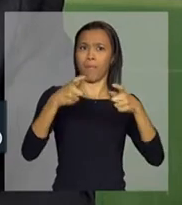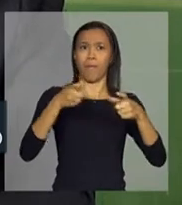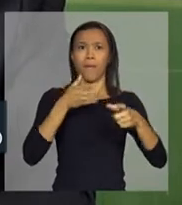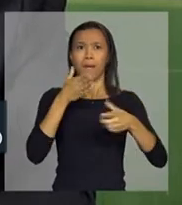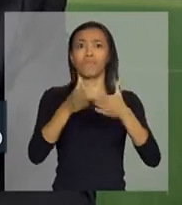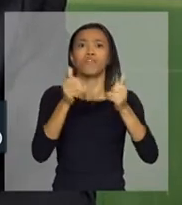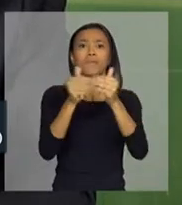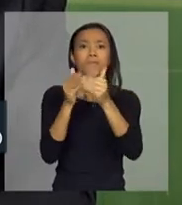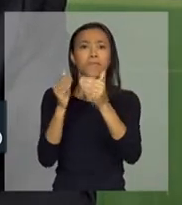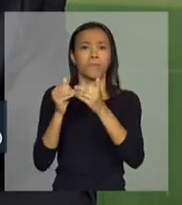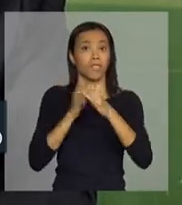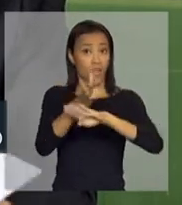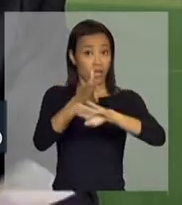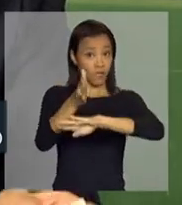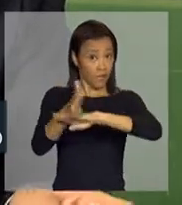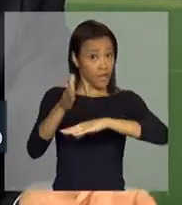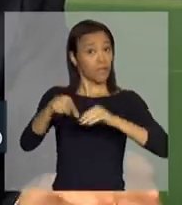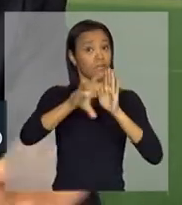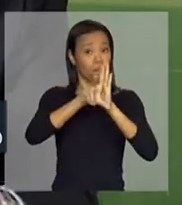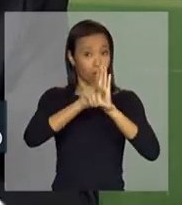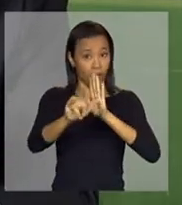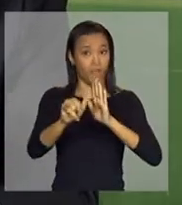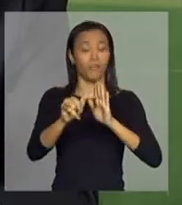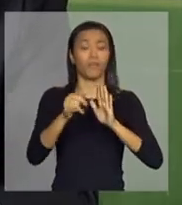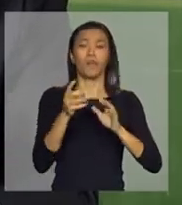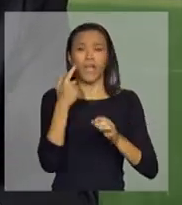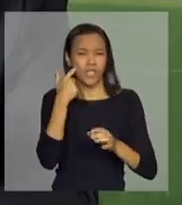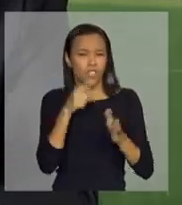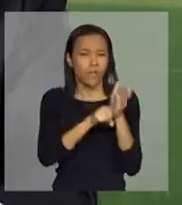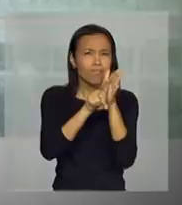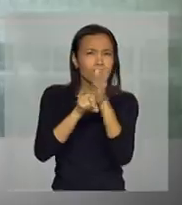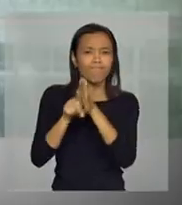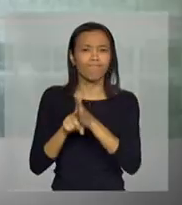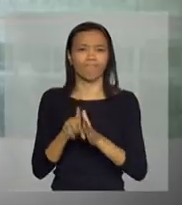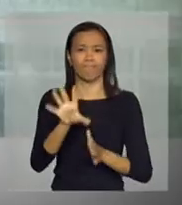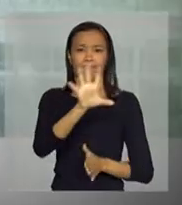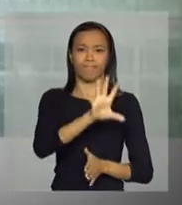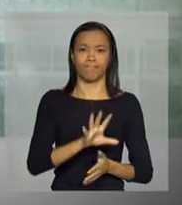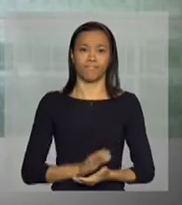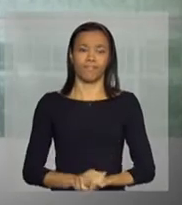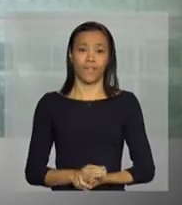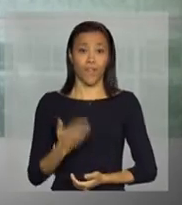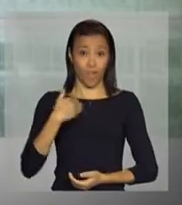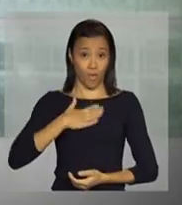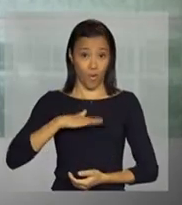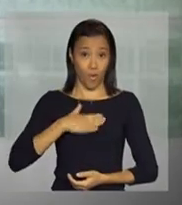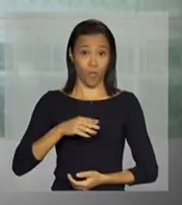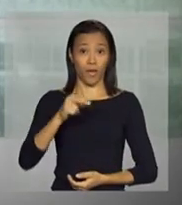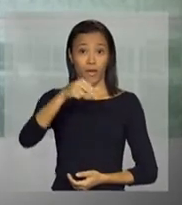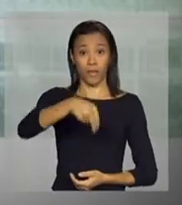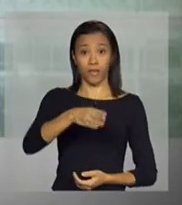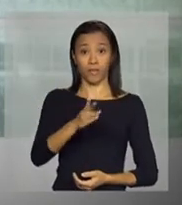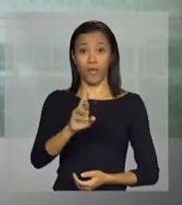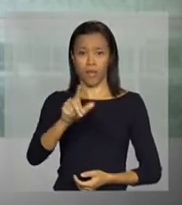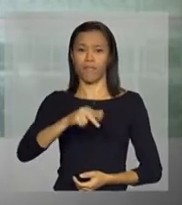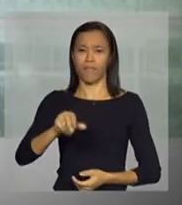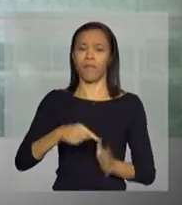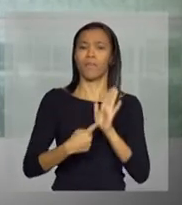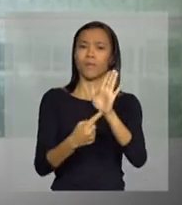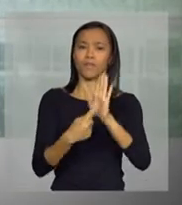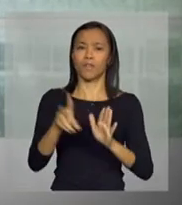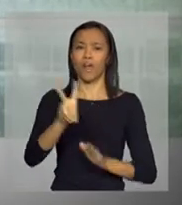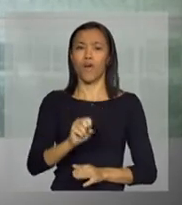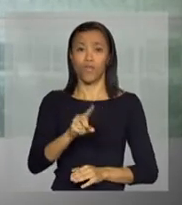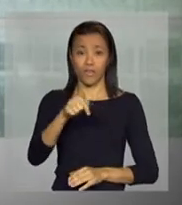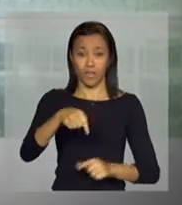solicitações que nós acompanhamos também por região geográfica e logo mais a NBR vai transmitir ao